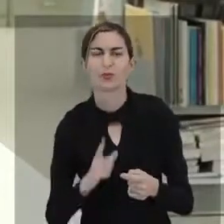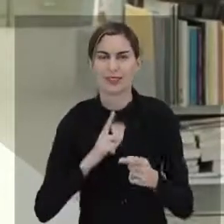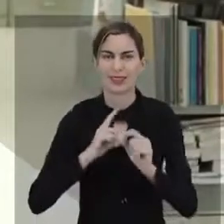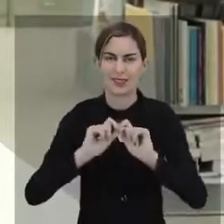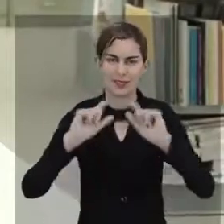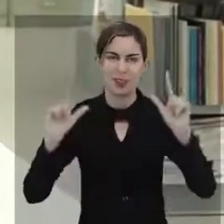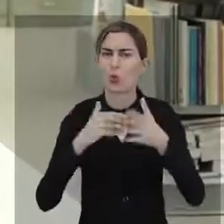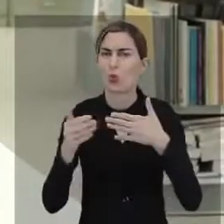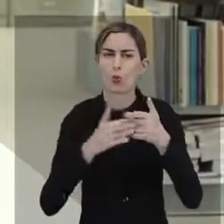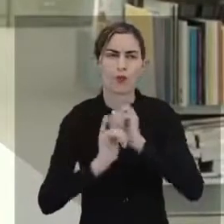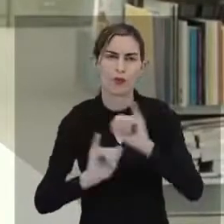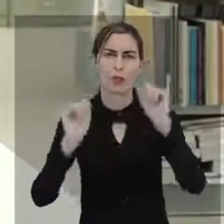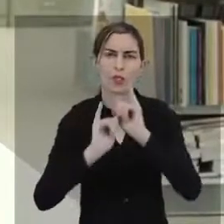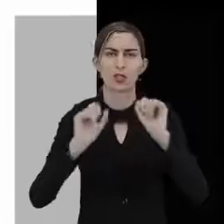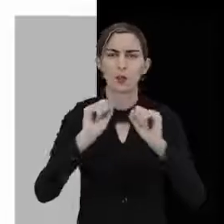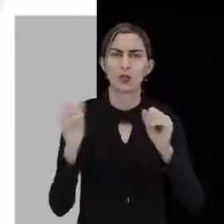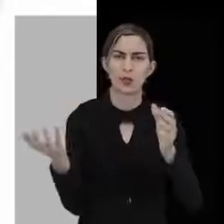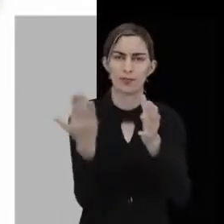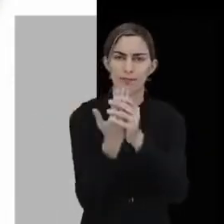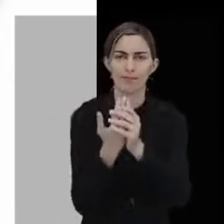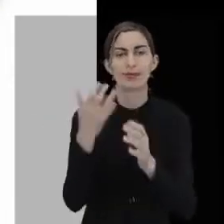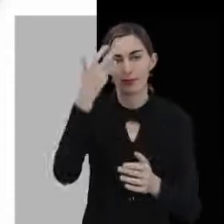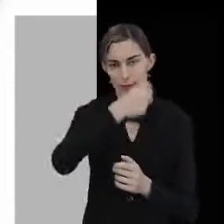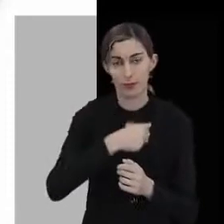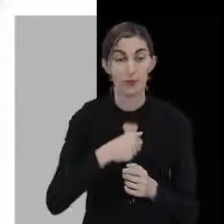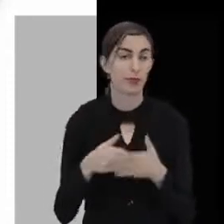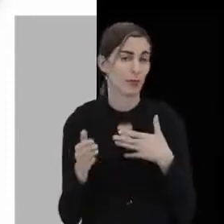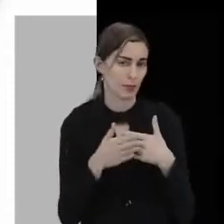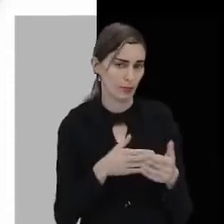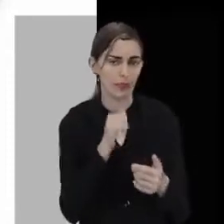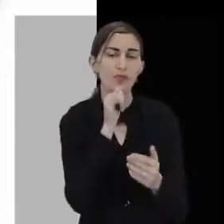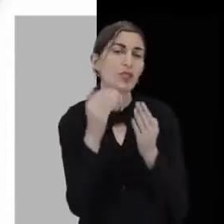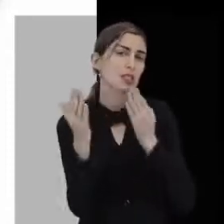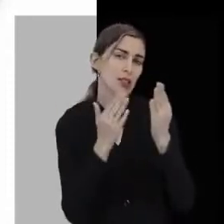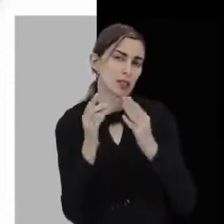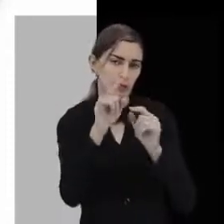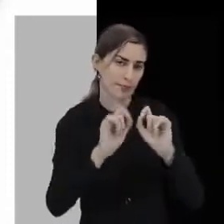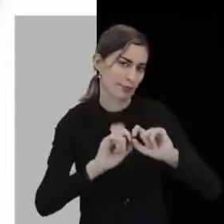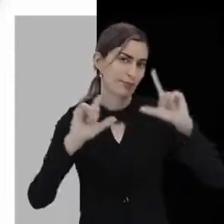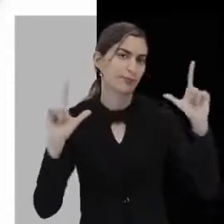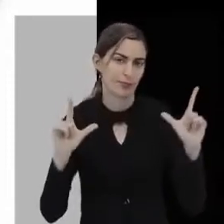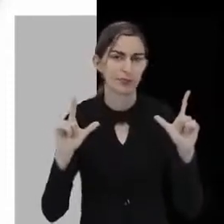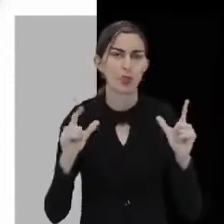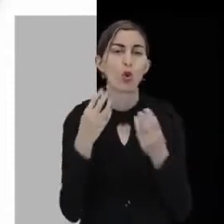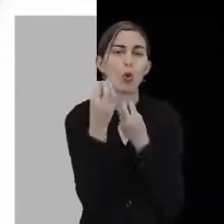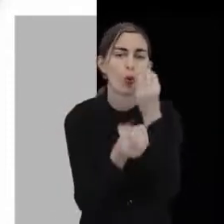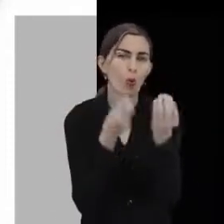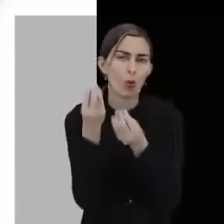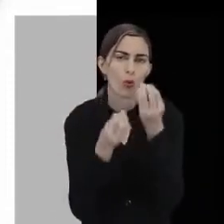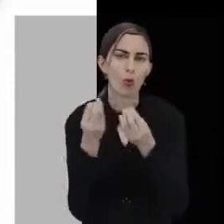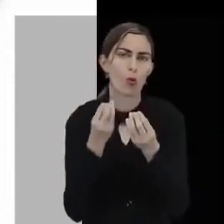salvar qualquer informação desse tipo aqui na sua aplicação. Então, aqui a gente está vendo um exemplozinho, certo? De